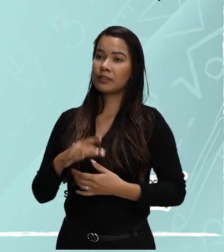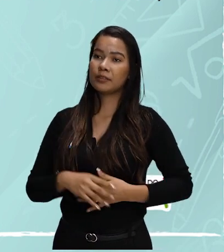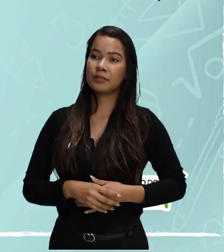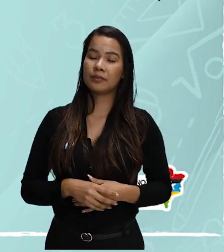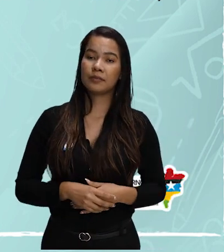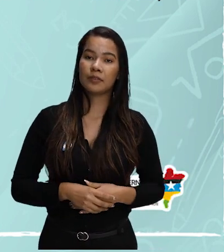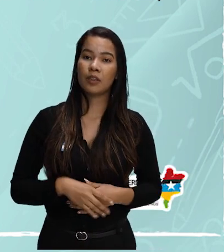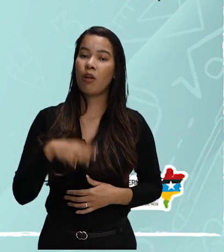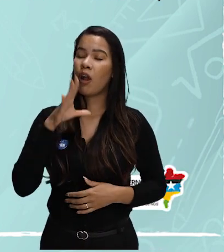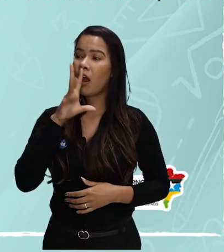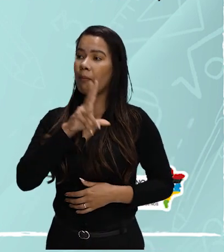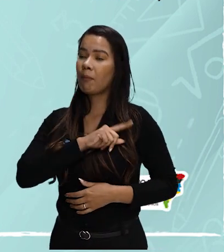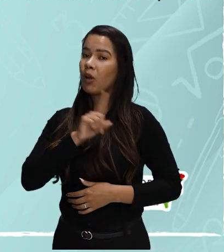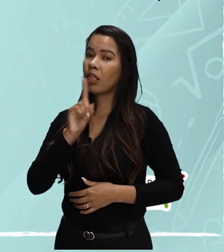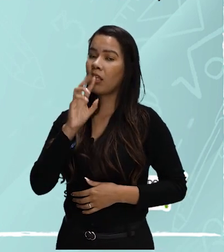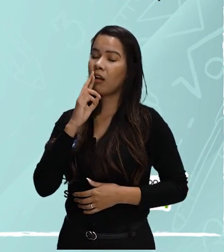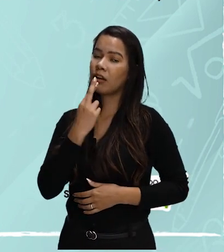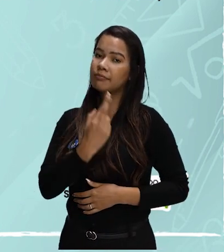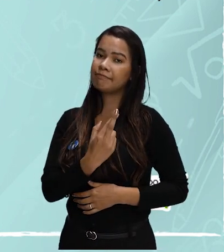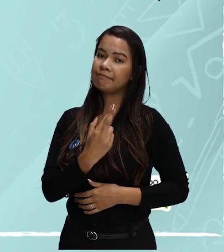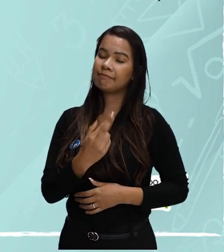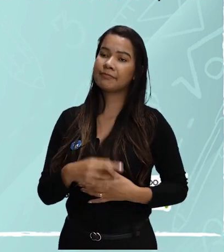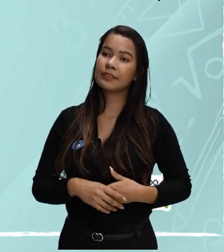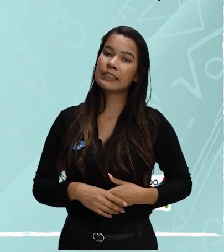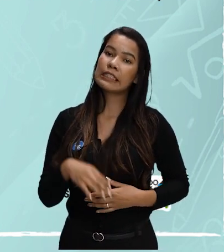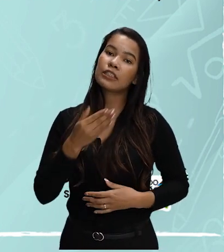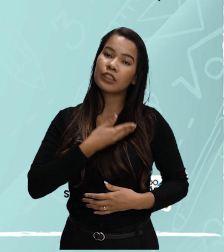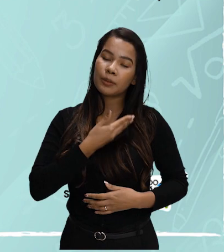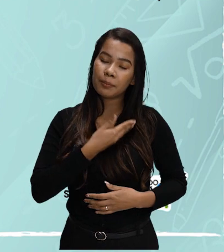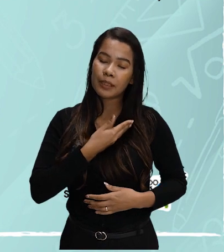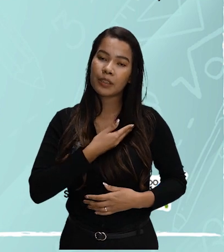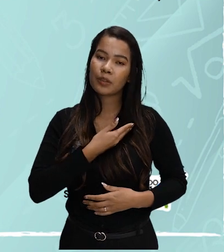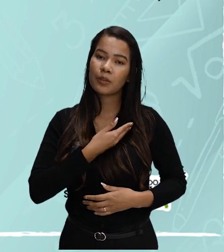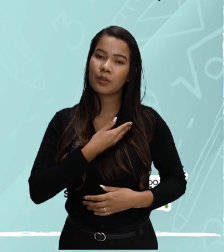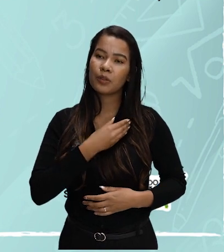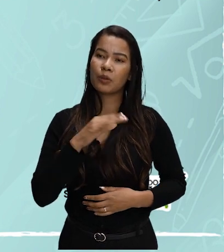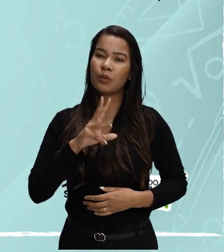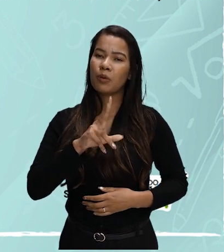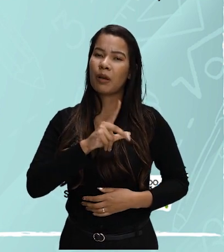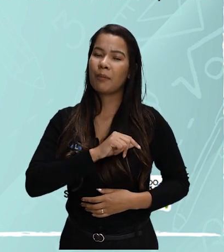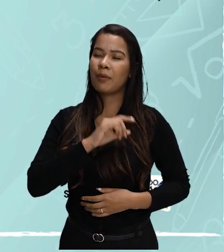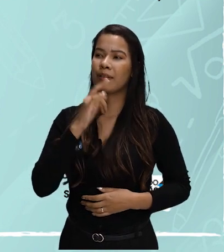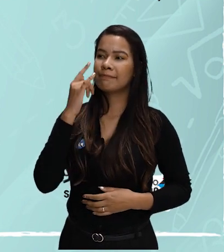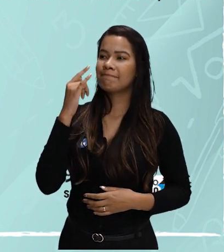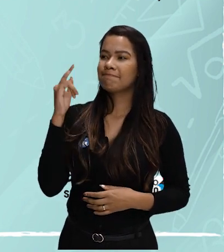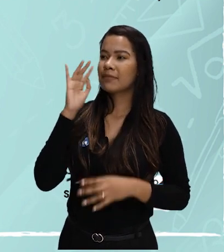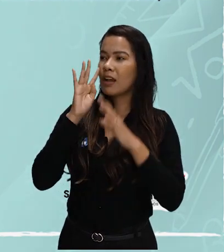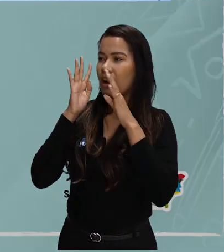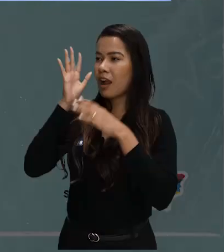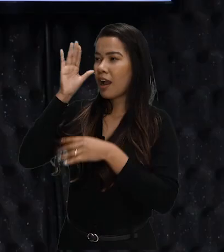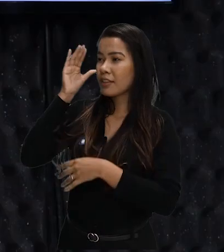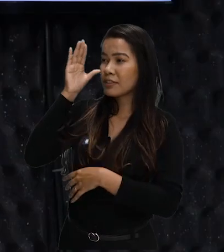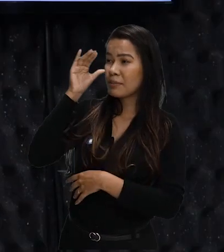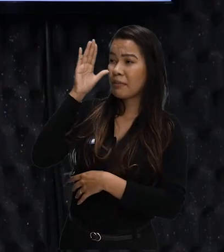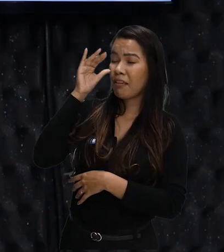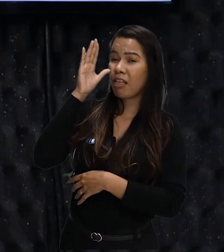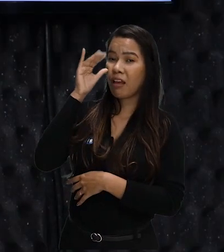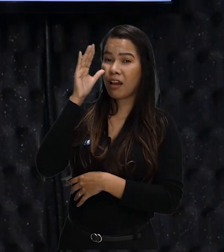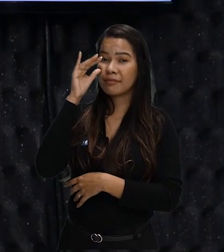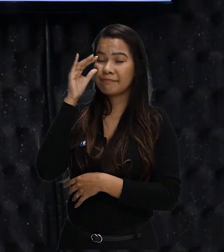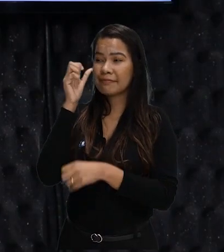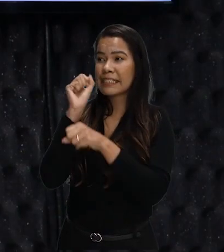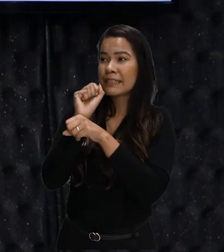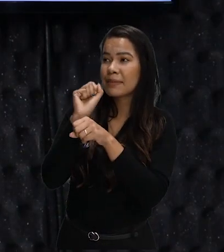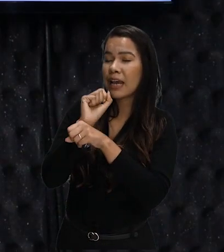não correspondido e da cantiga de amigo, daquele amor admirado, esperado, às vezes alguém que foi até